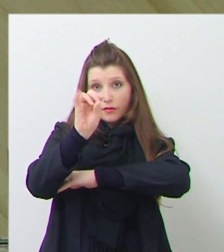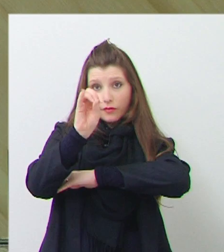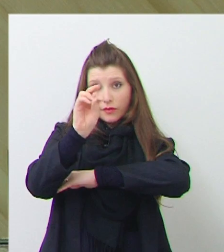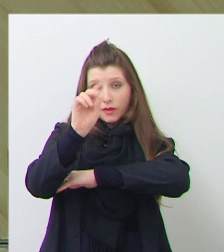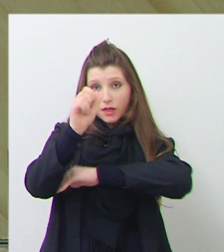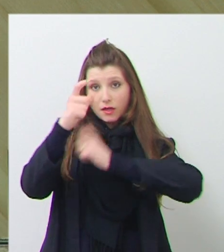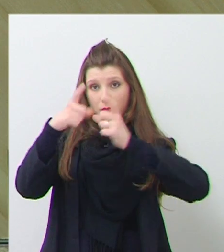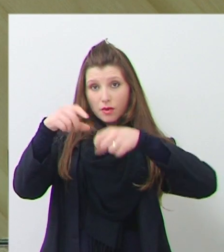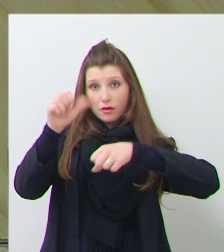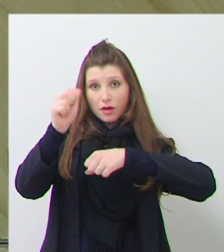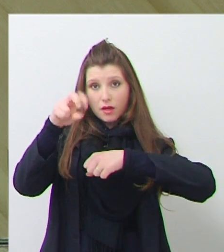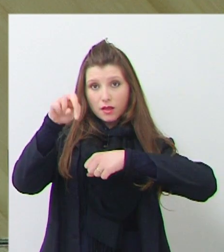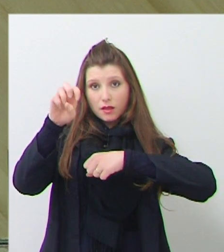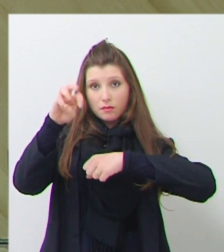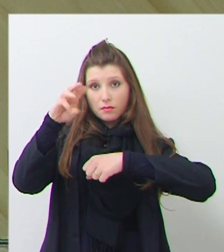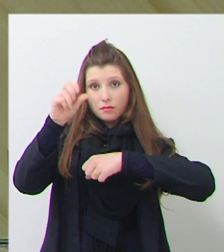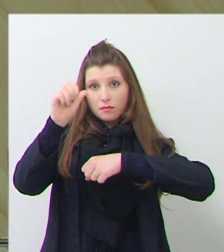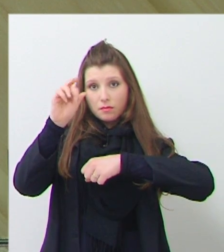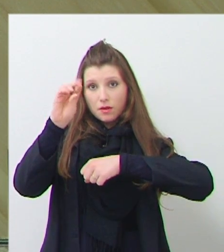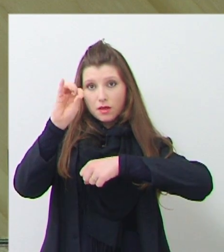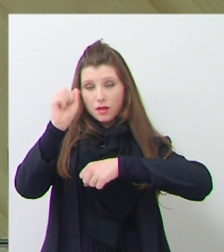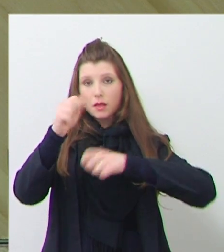Ana Maria. Requerimento